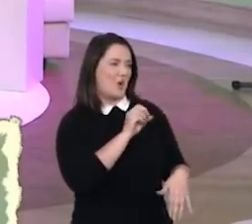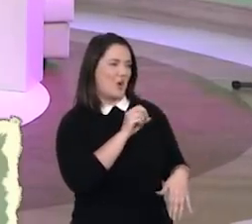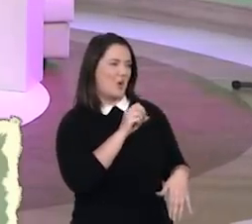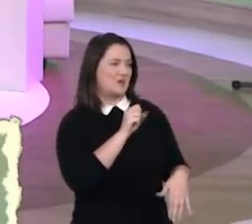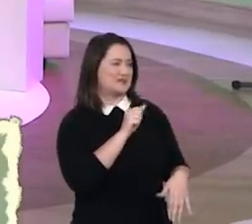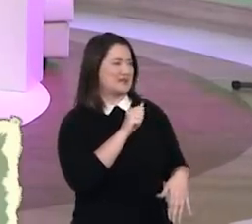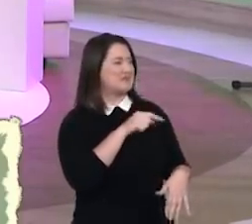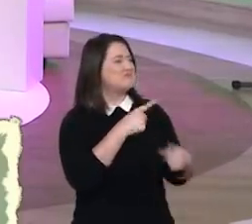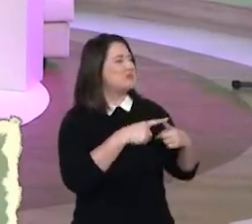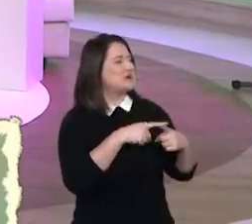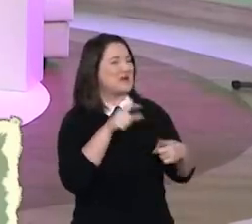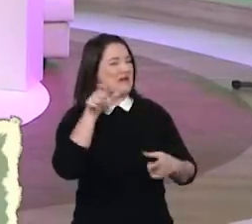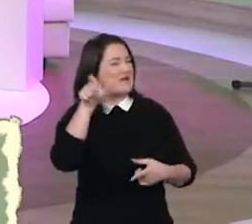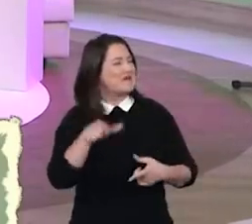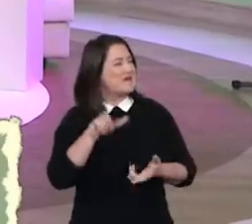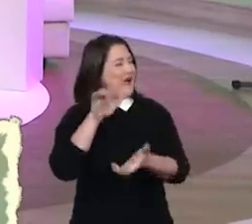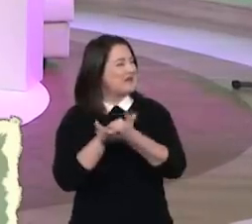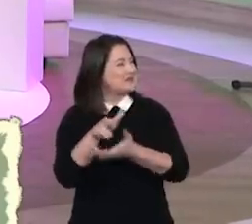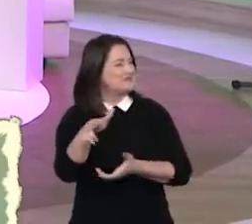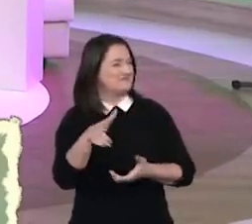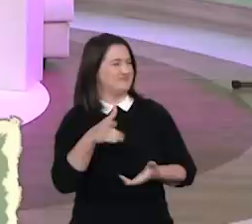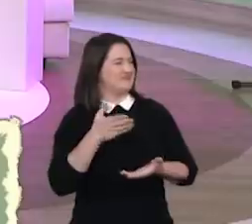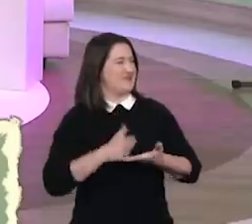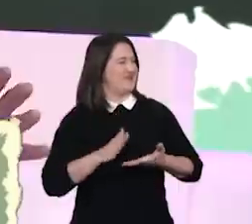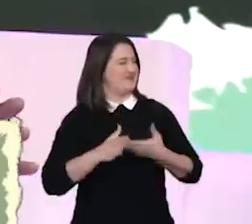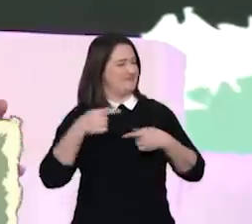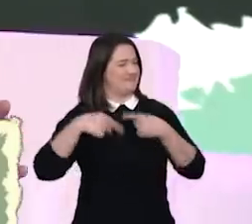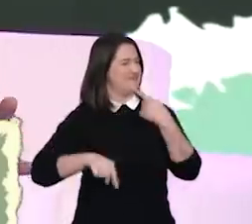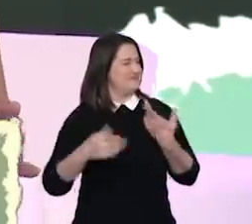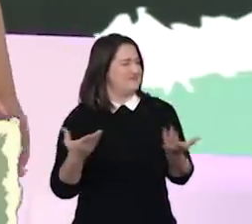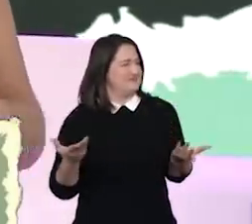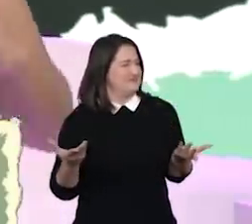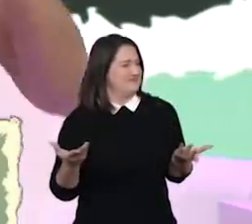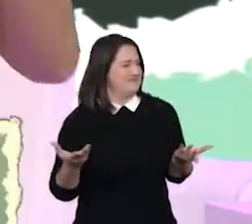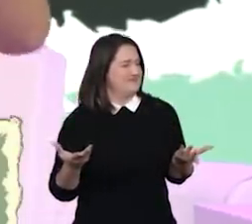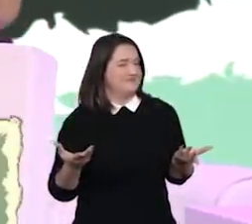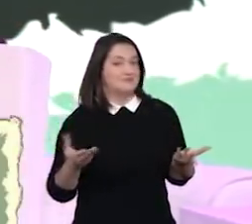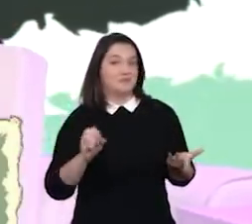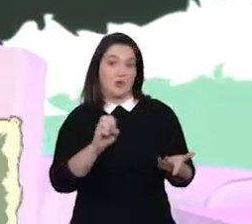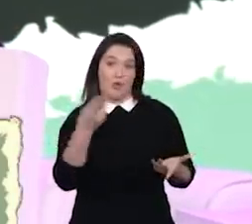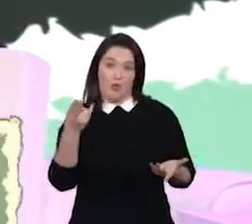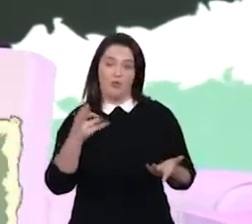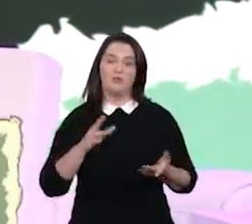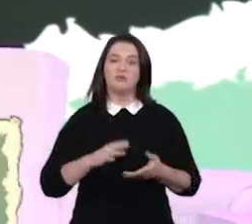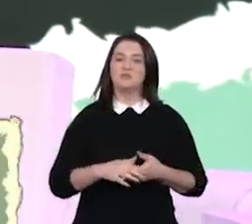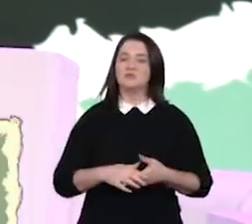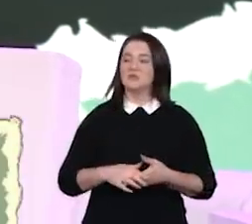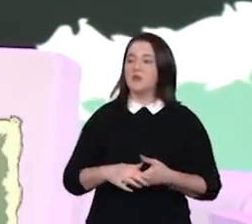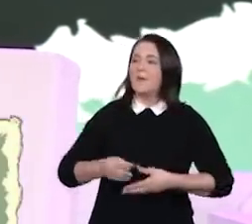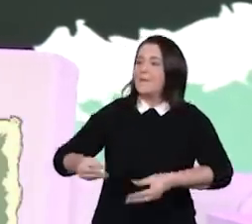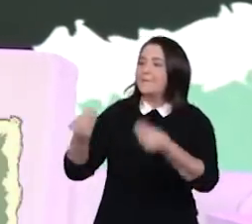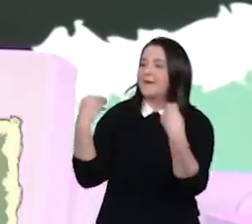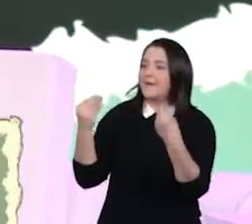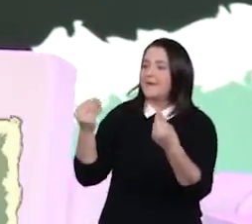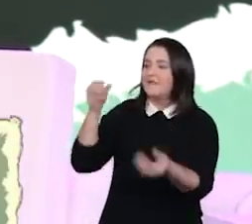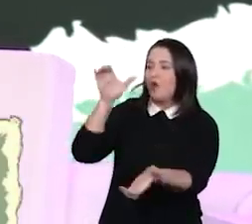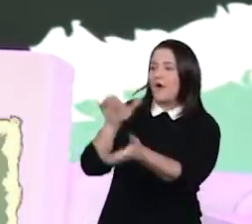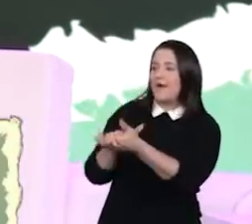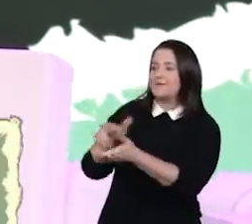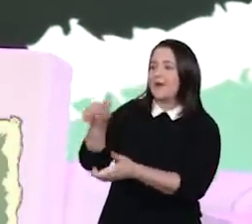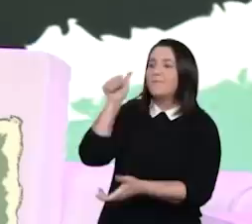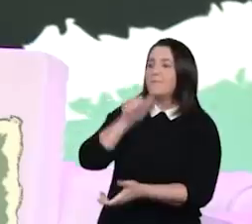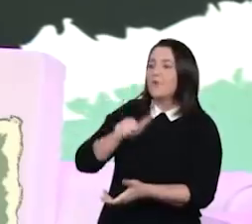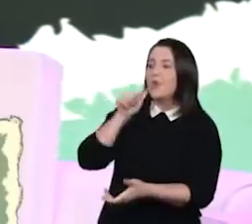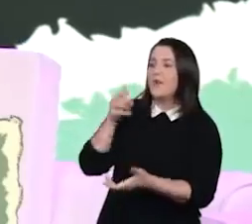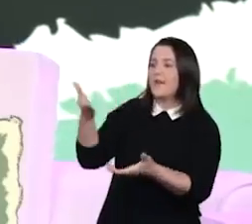lembro por que eu casei com ele, porque não faz sentido. Algumas pessoas falam assim, onde eu estava com a cabeça quando eu achei que essa mulher ia